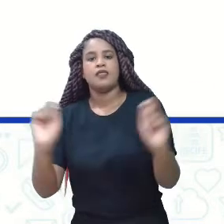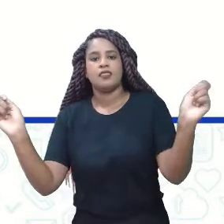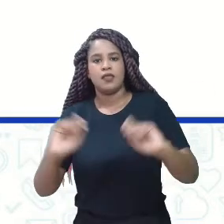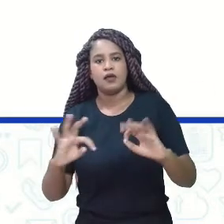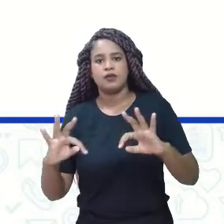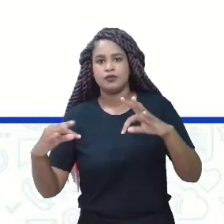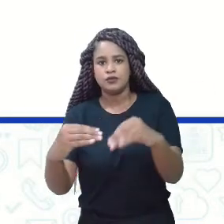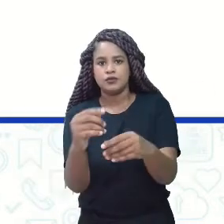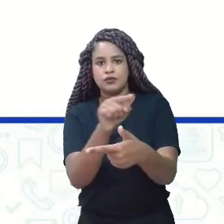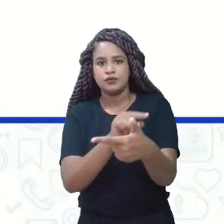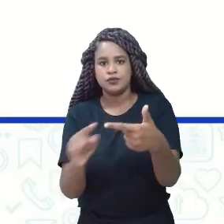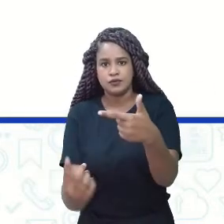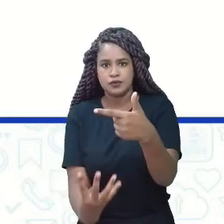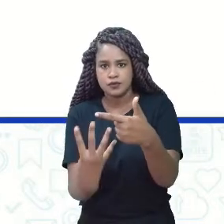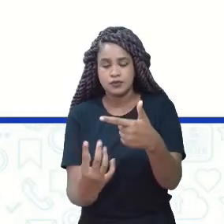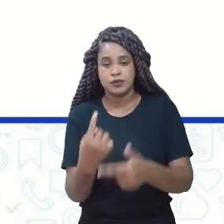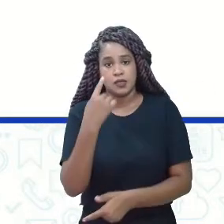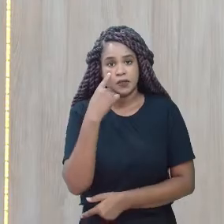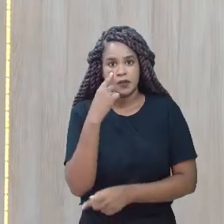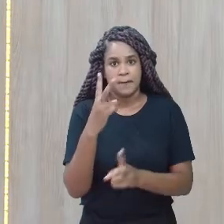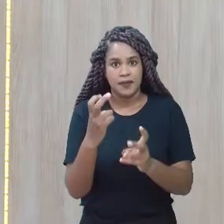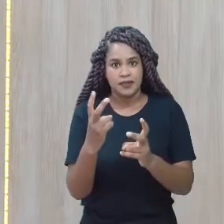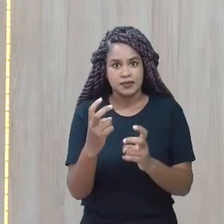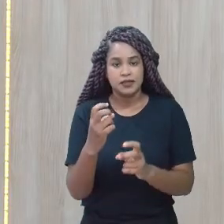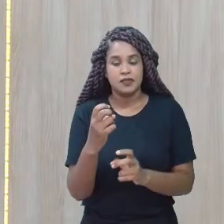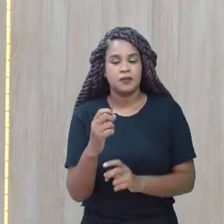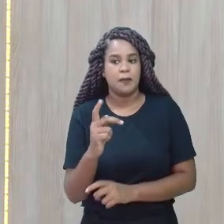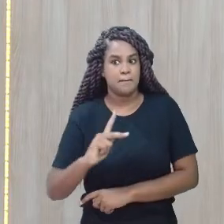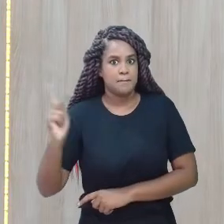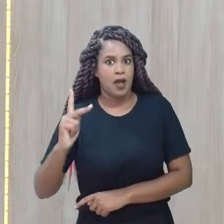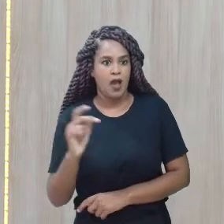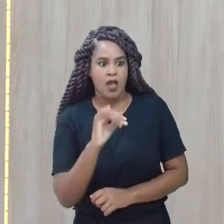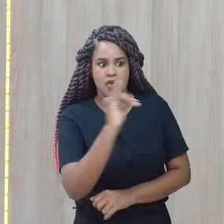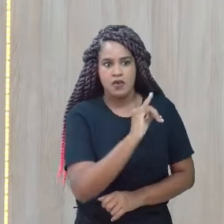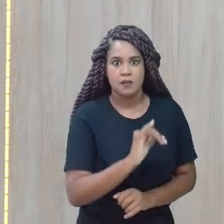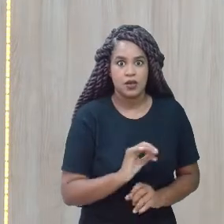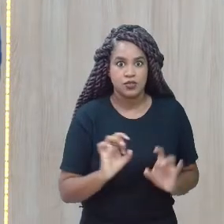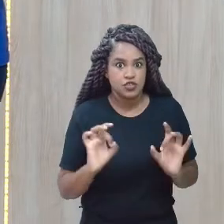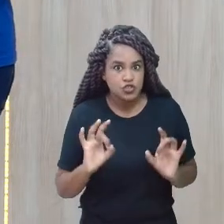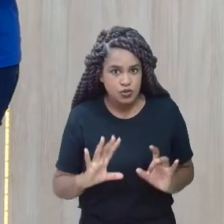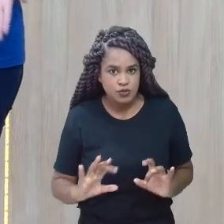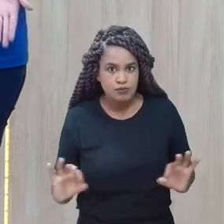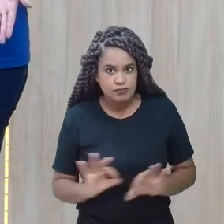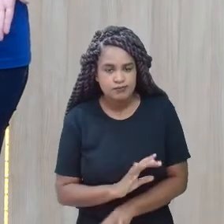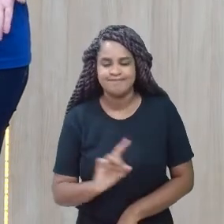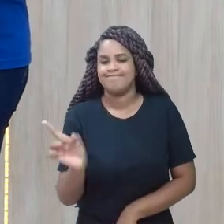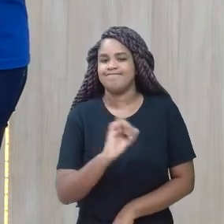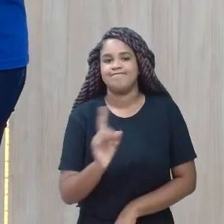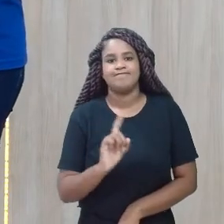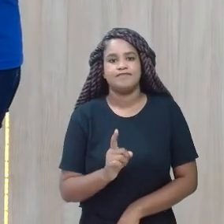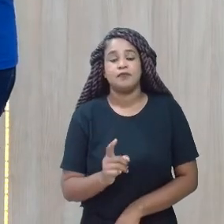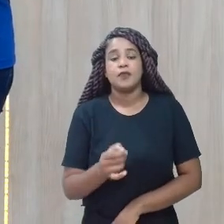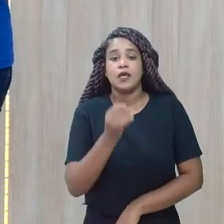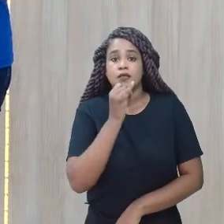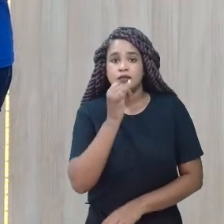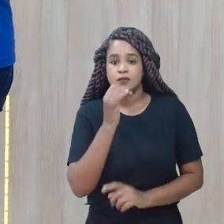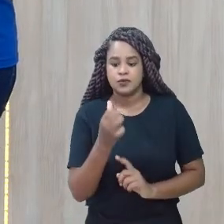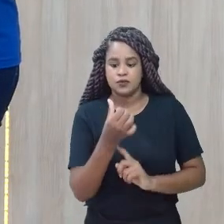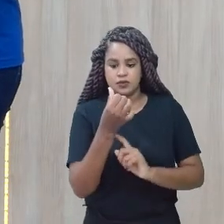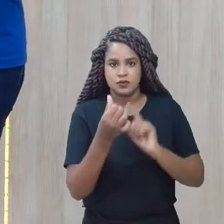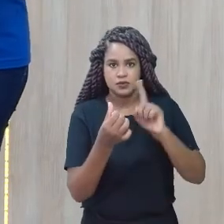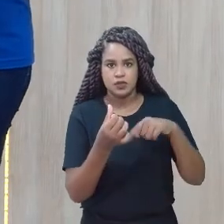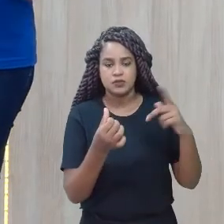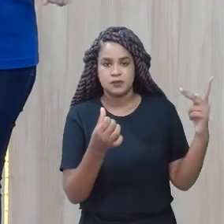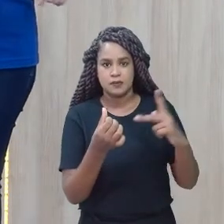gente começa a observar aqui que já não é mais ser par ou ser ímpar, né? A gente utilizou o exemplo do 6, que é um número par, e o